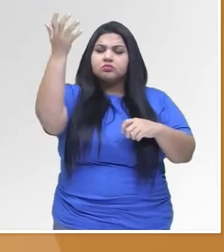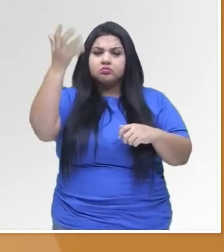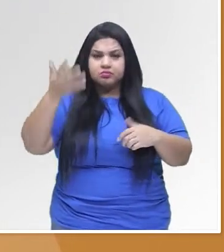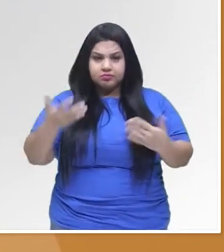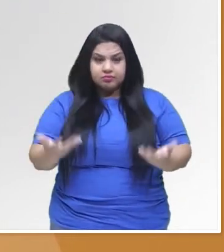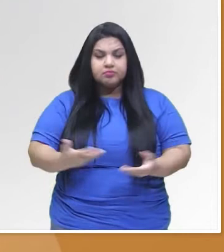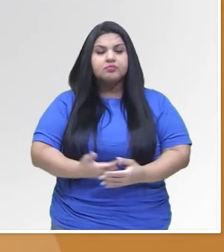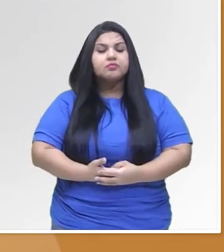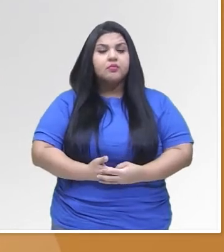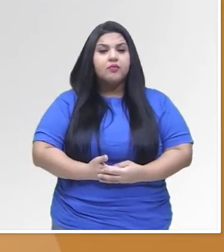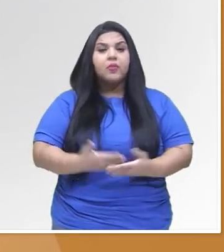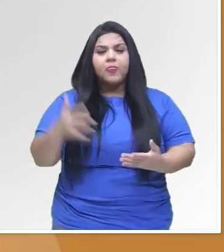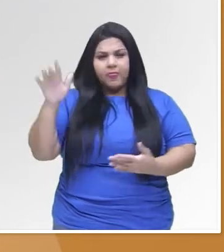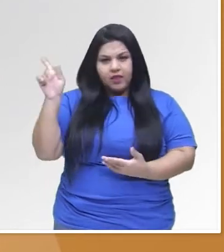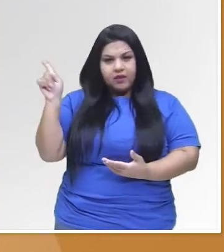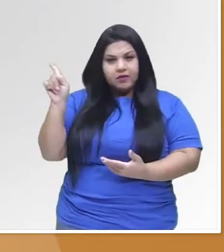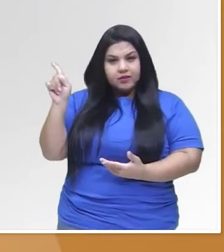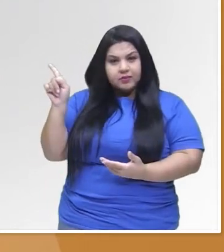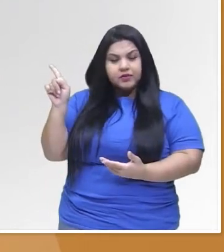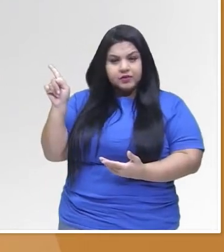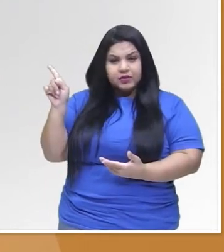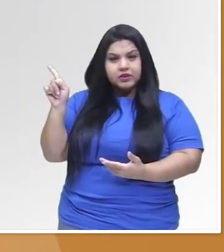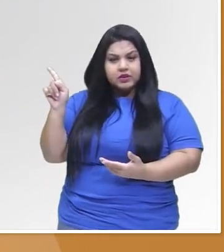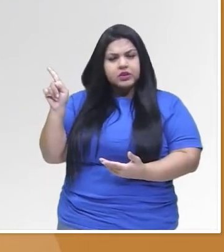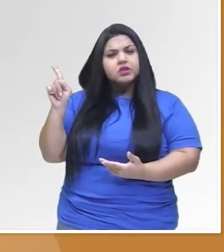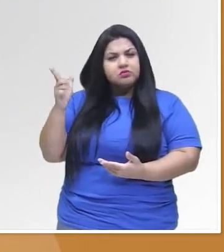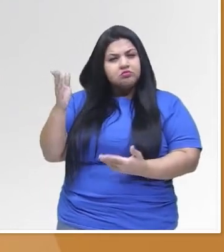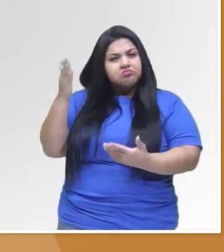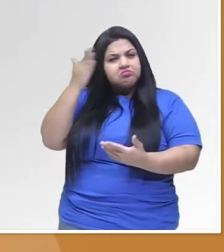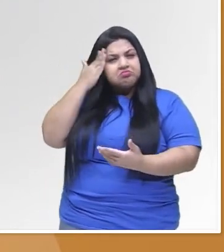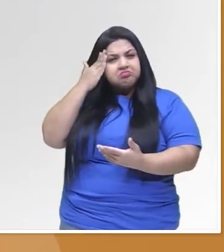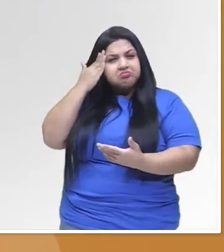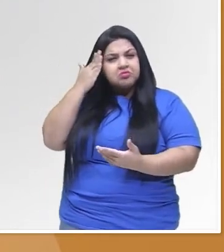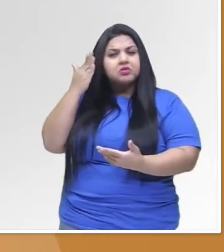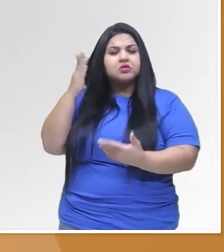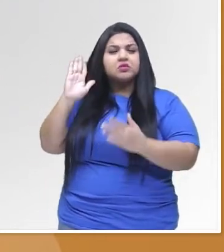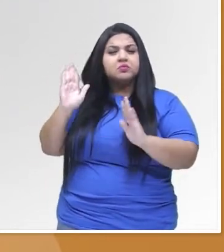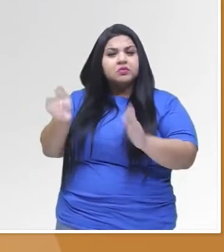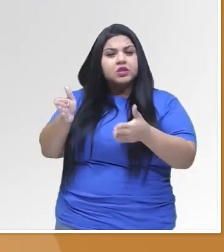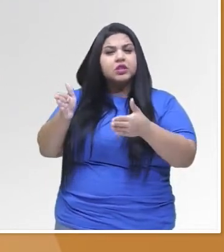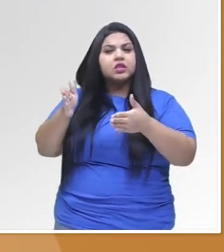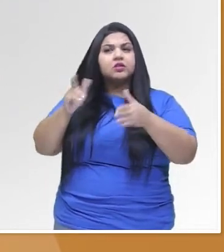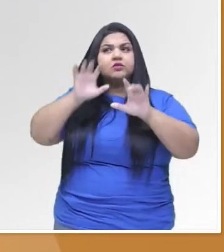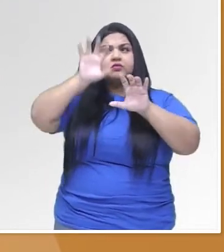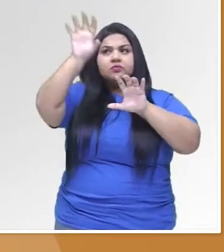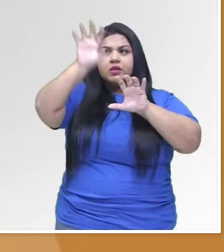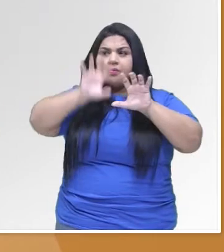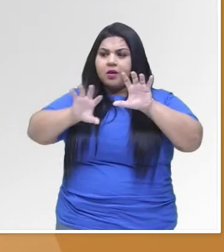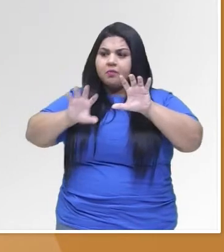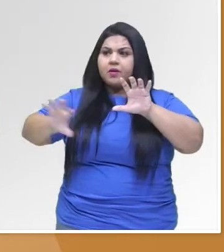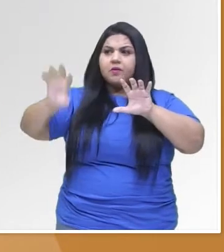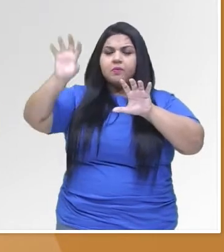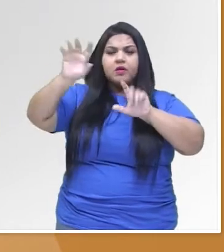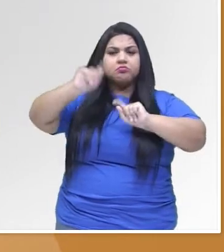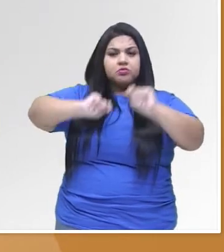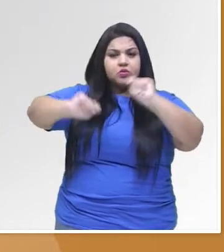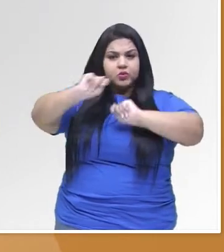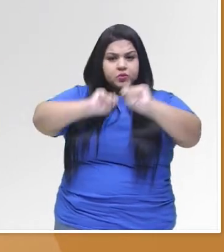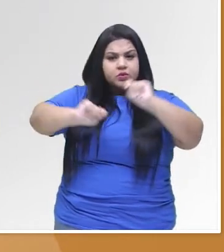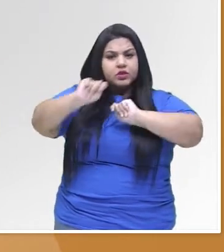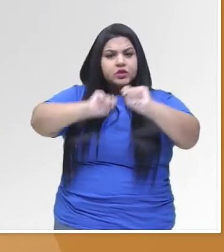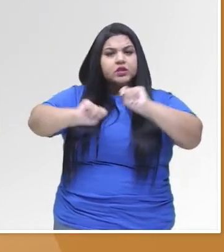bom? Nesse mapa você tem aí, você já deve saber, né? Da divisão geoeconômica.